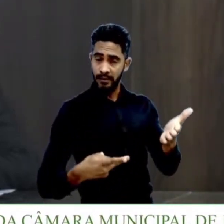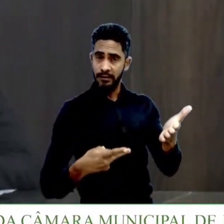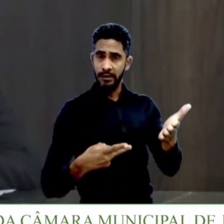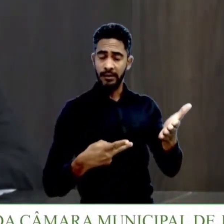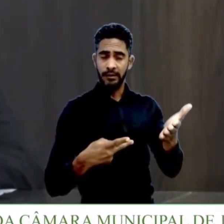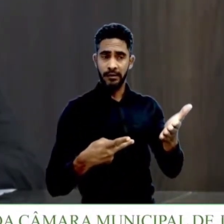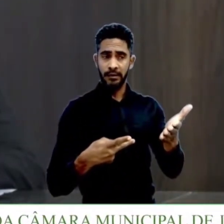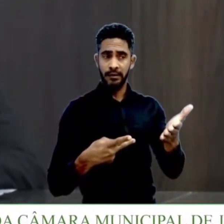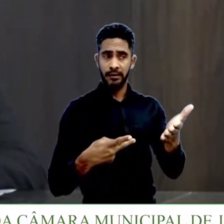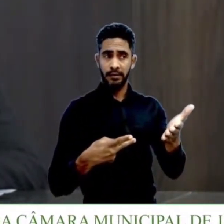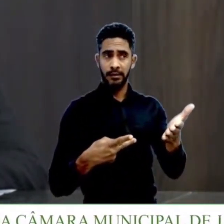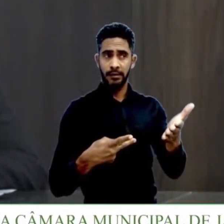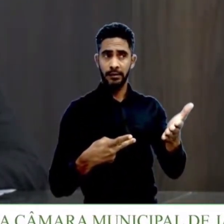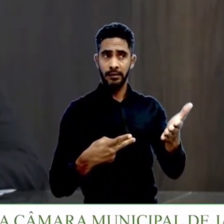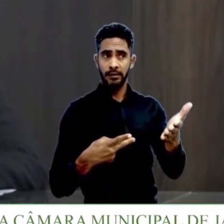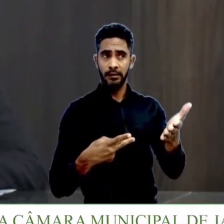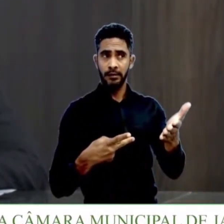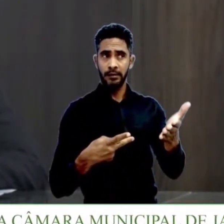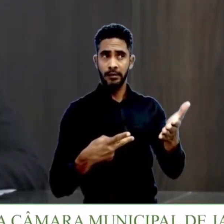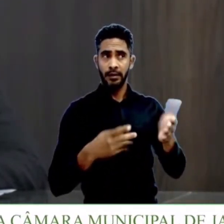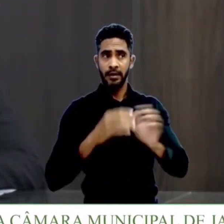acompanhavam,